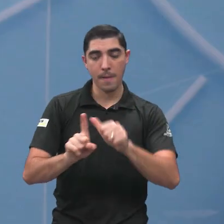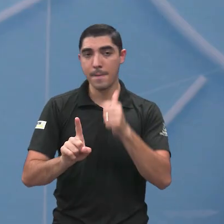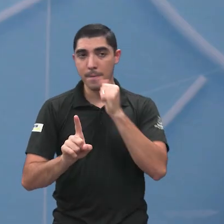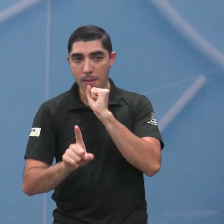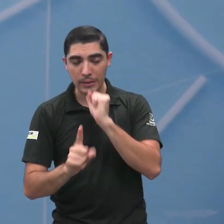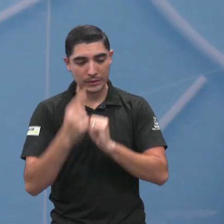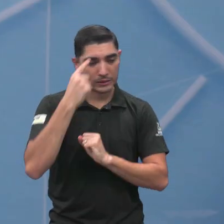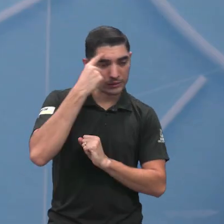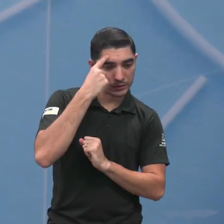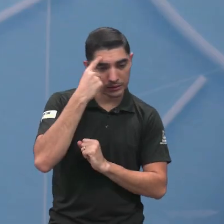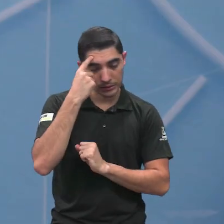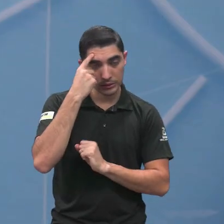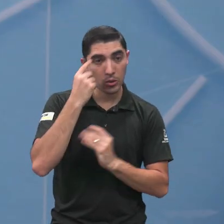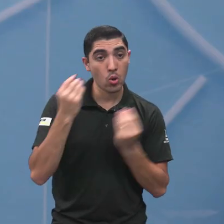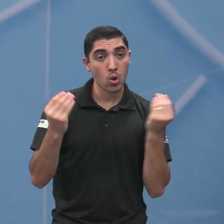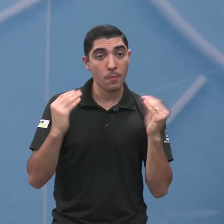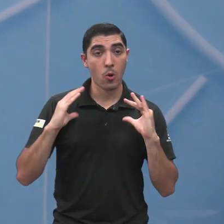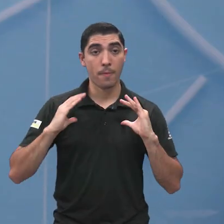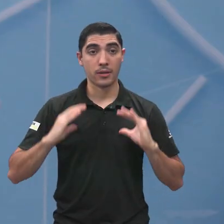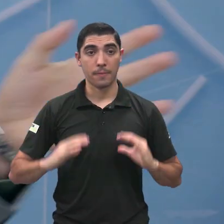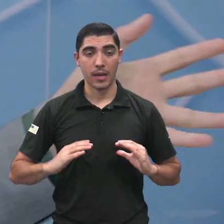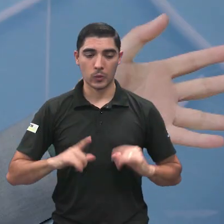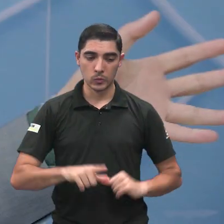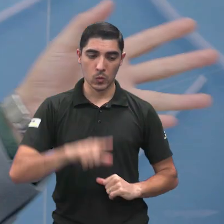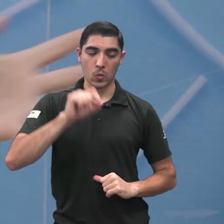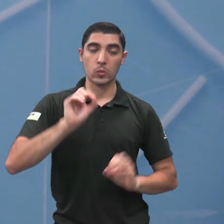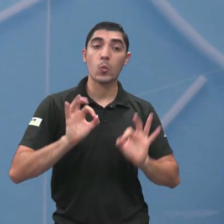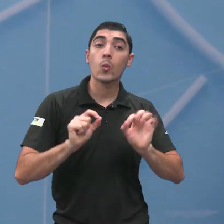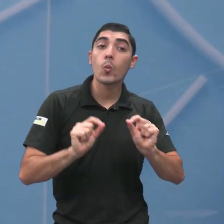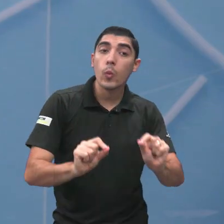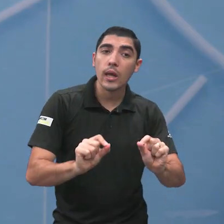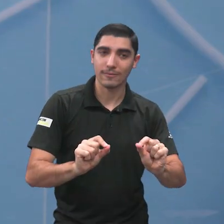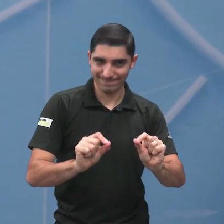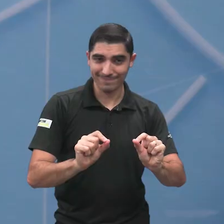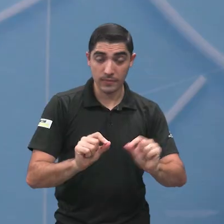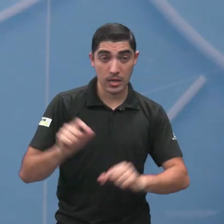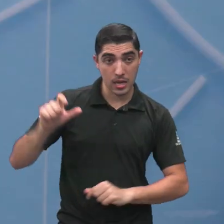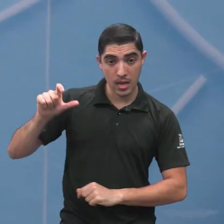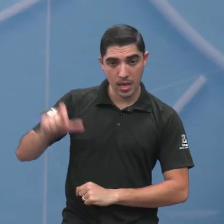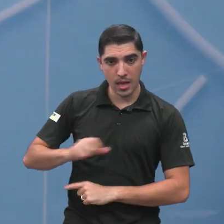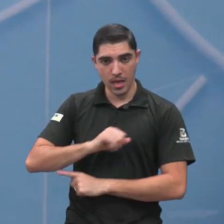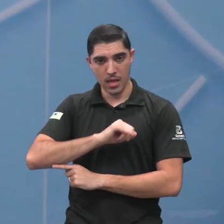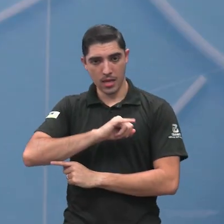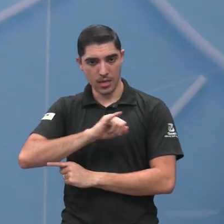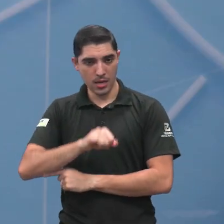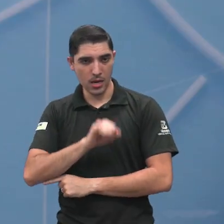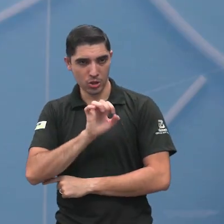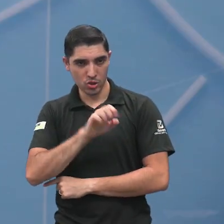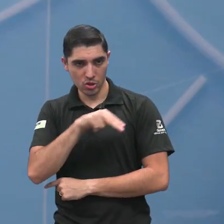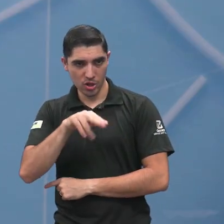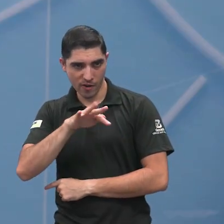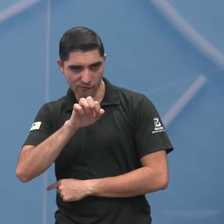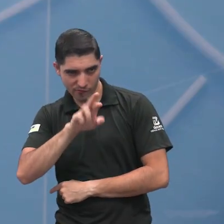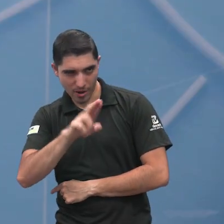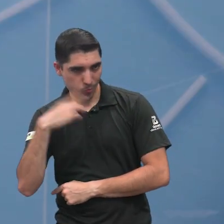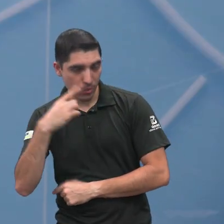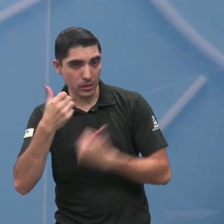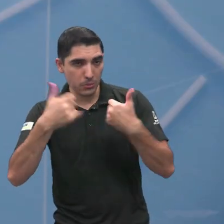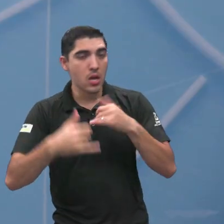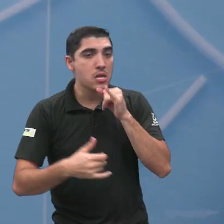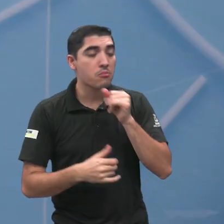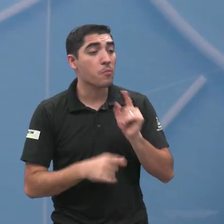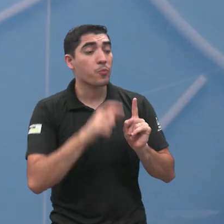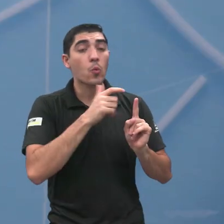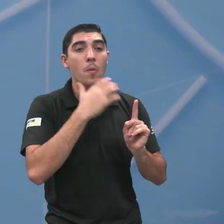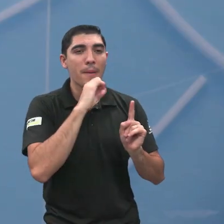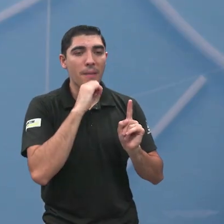nessas microcondutas do cotidiano, né? Então, como a doutora Jennifer mencionou, o genitor recebe uma criança, só que ao